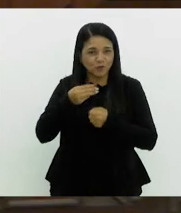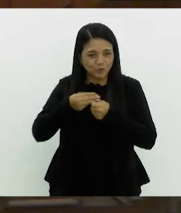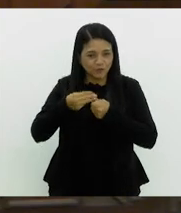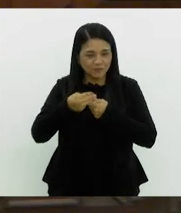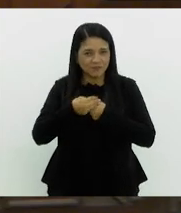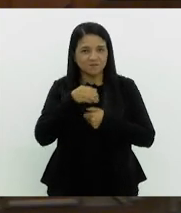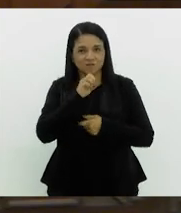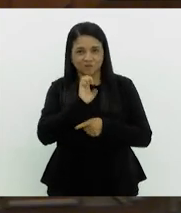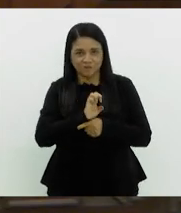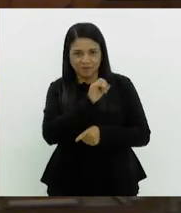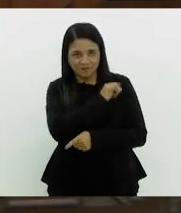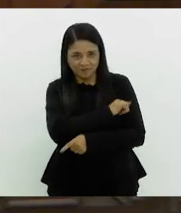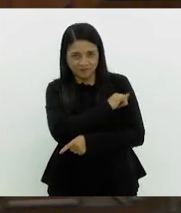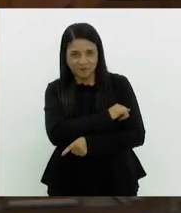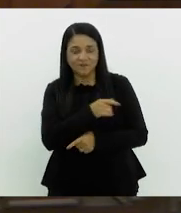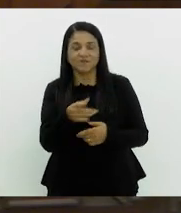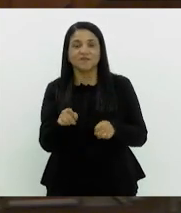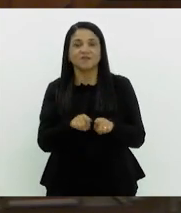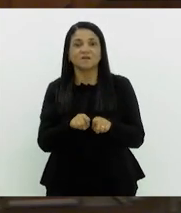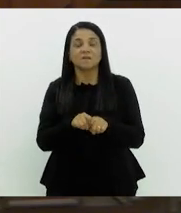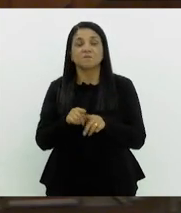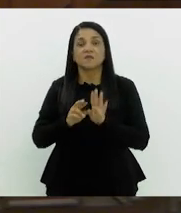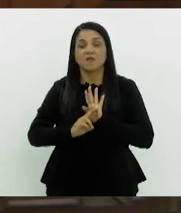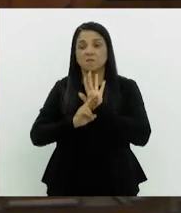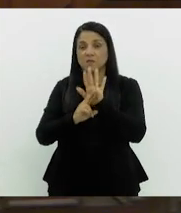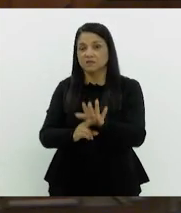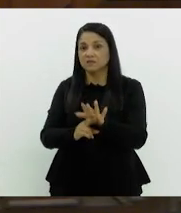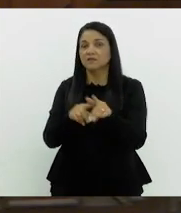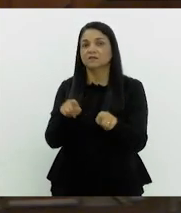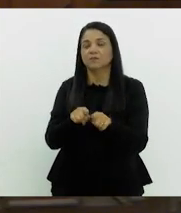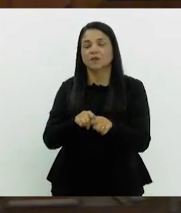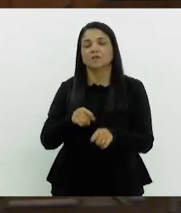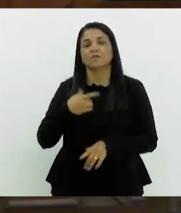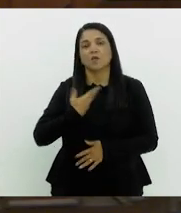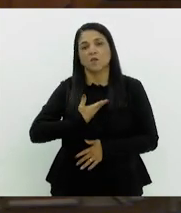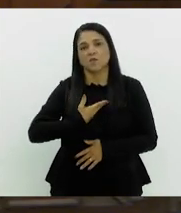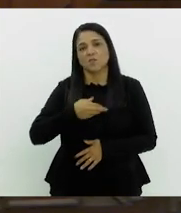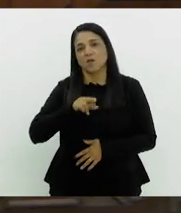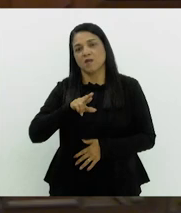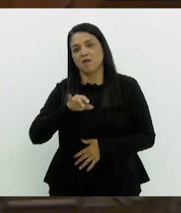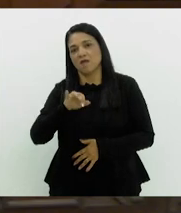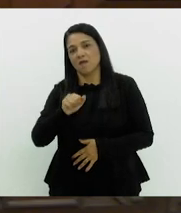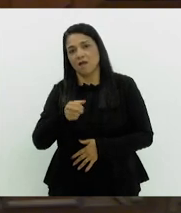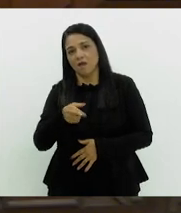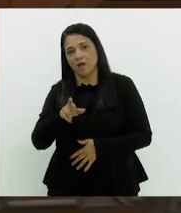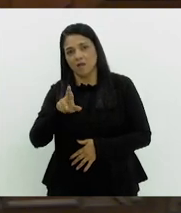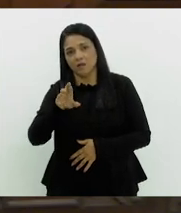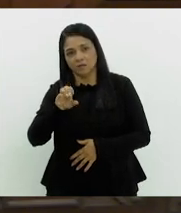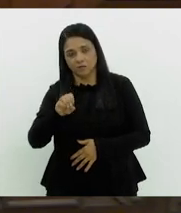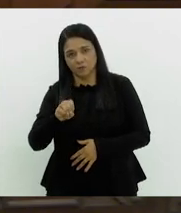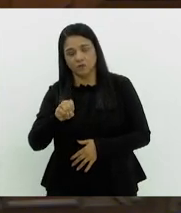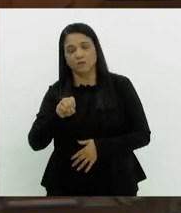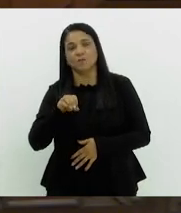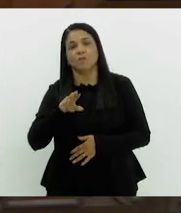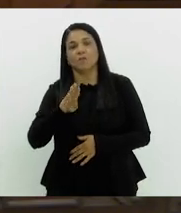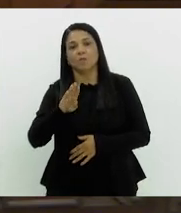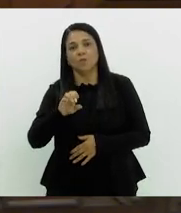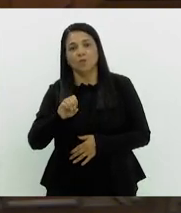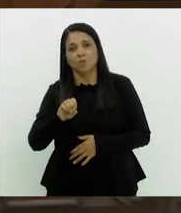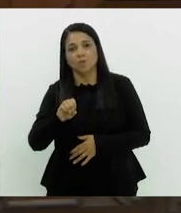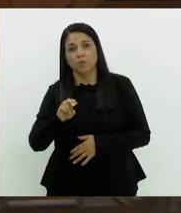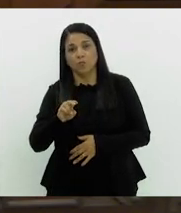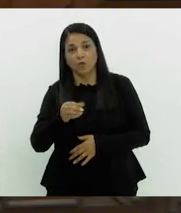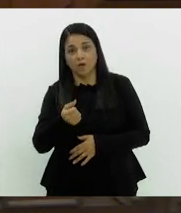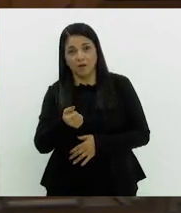Janeiro, representando o nosso querido colega Daniel Bucar. Dizer também que é um muito, muito alegre, uma alegria muito